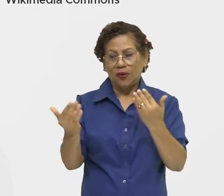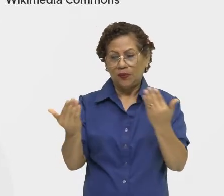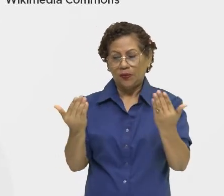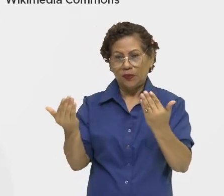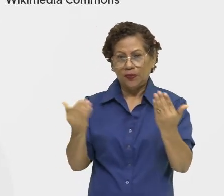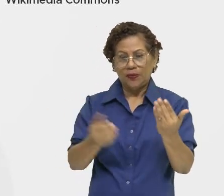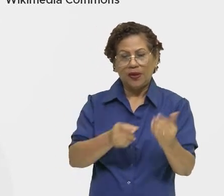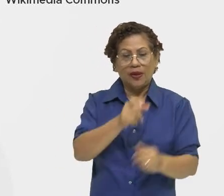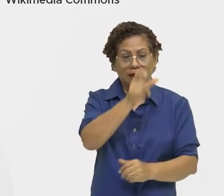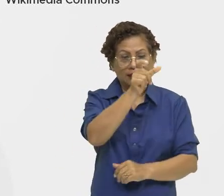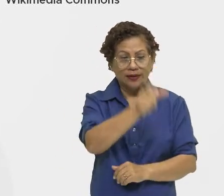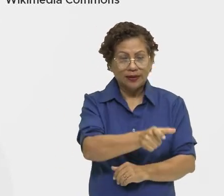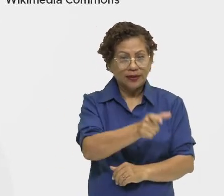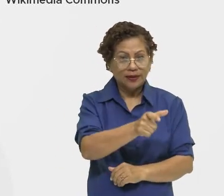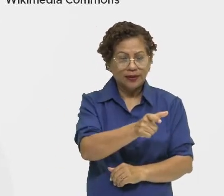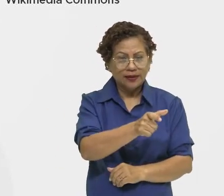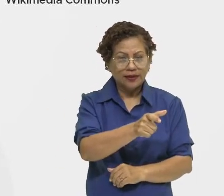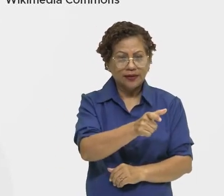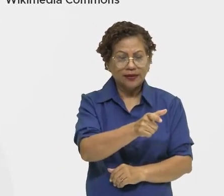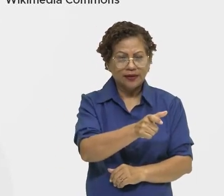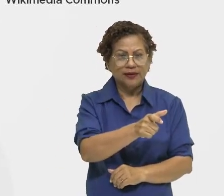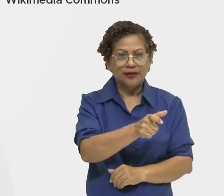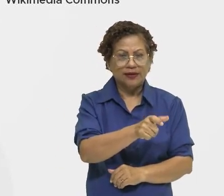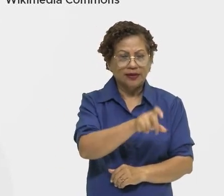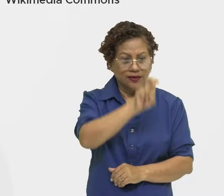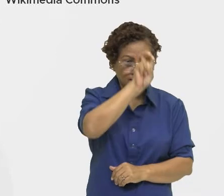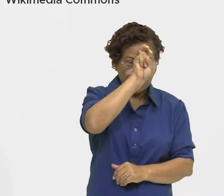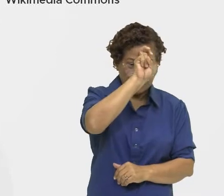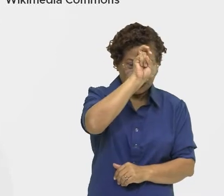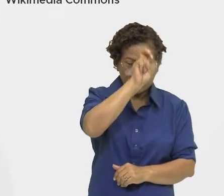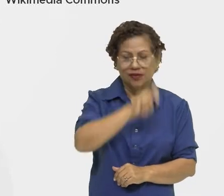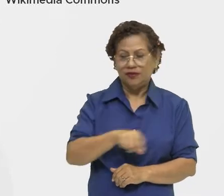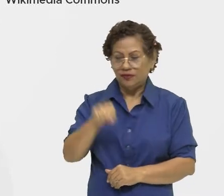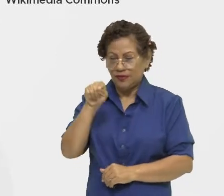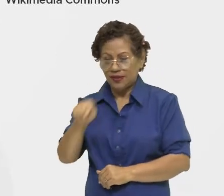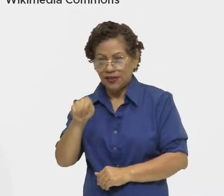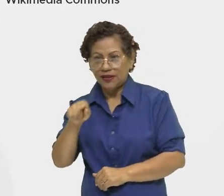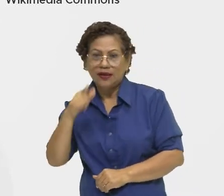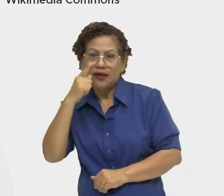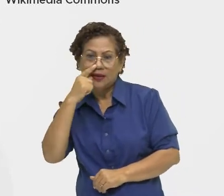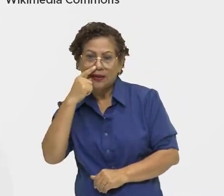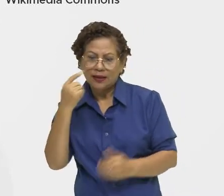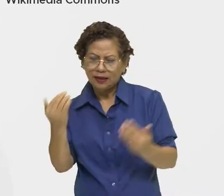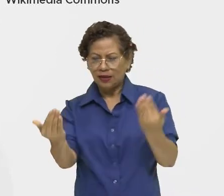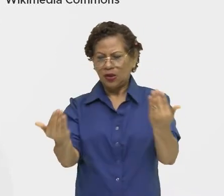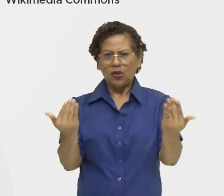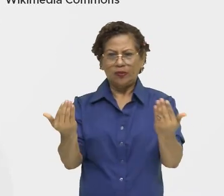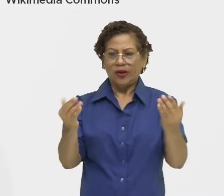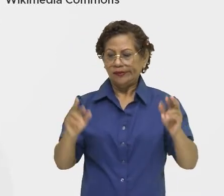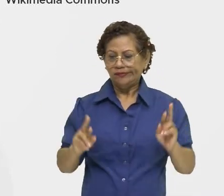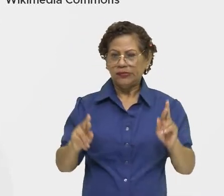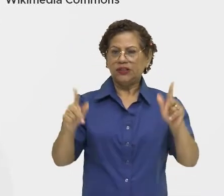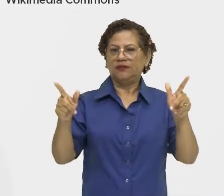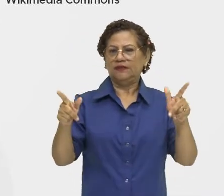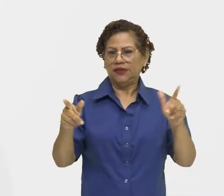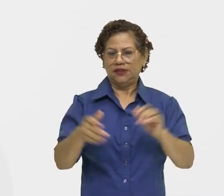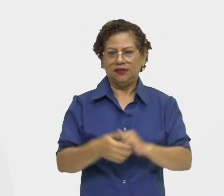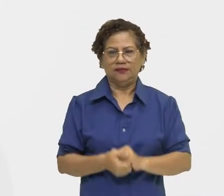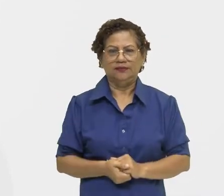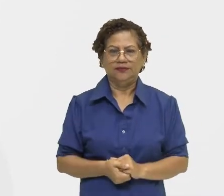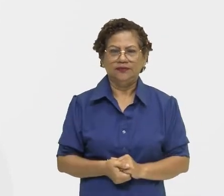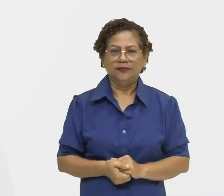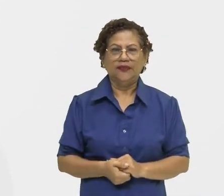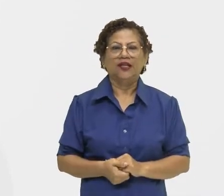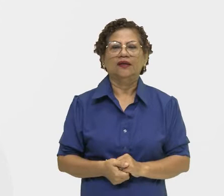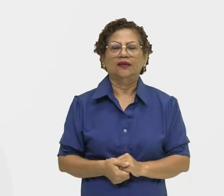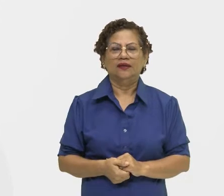as diferenças, isso ajuda a gente a assimilar o conteúdo. As representações de figuras masculinas,